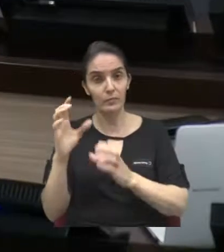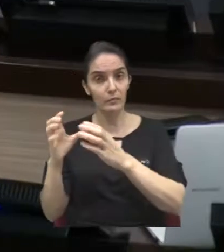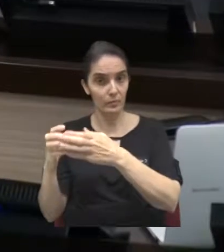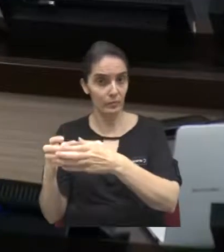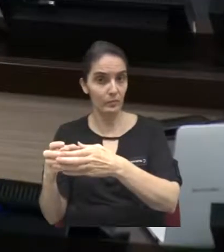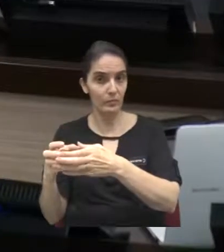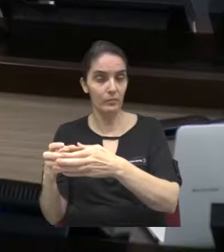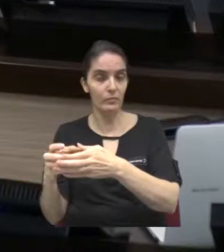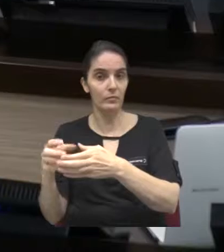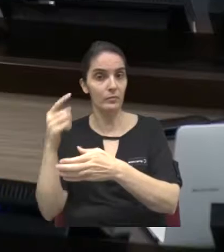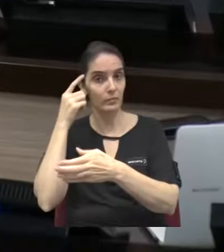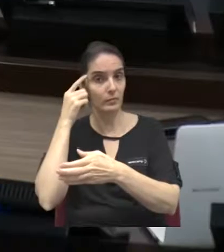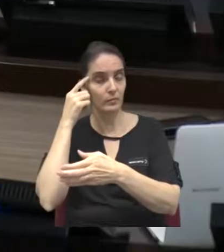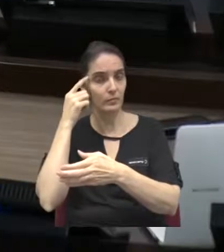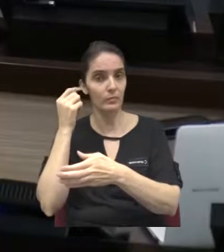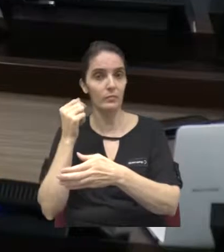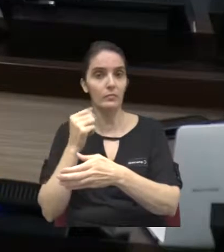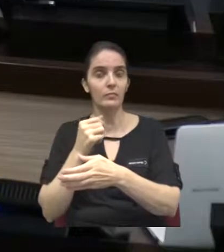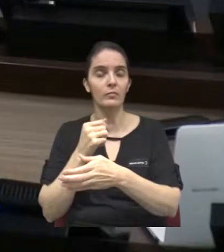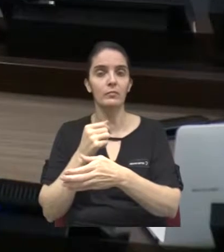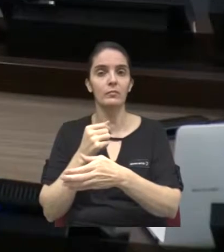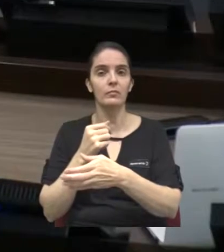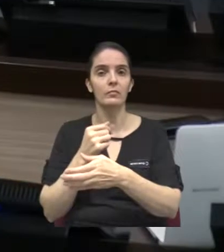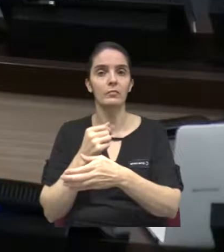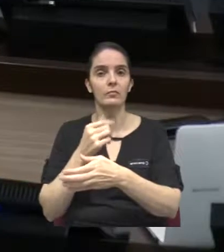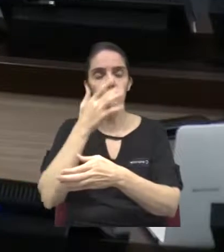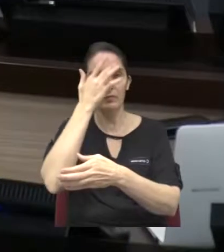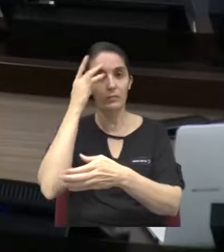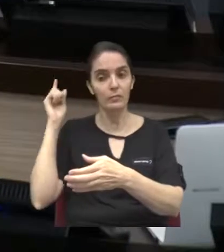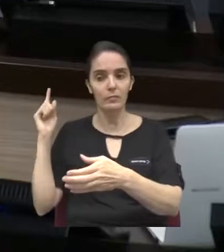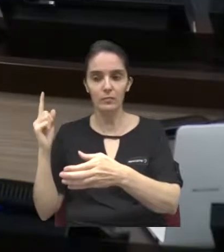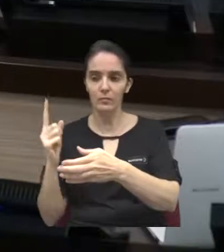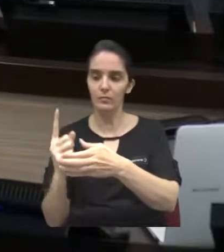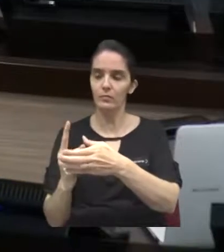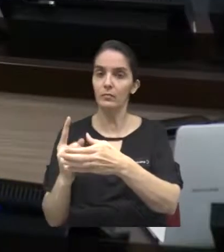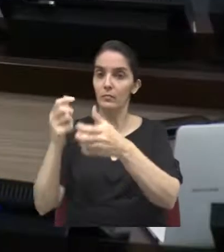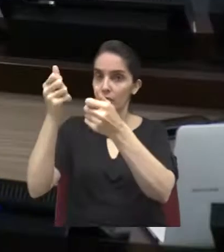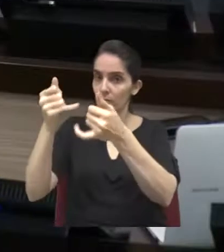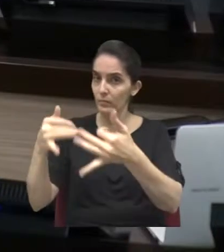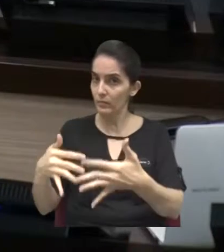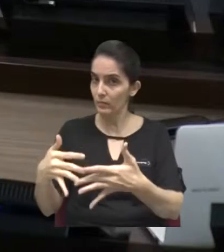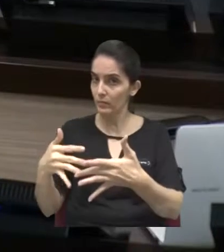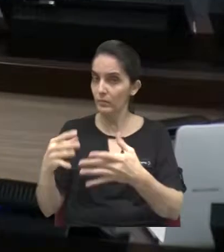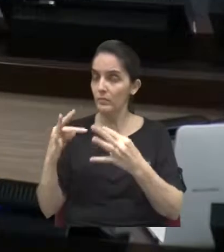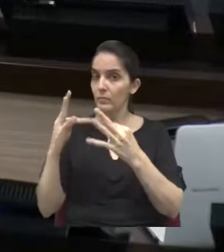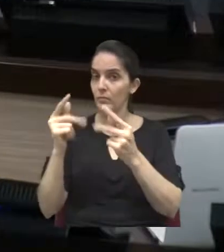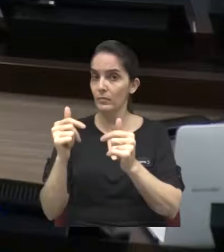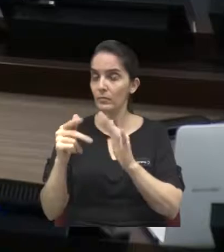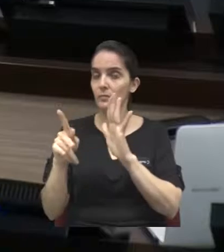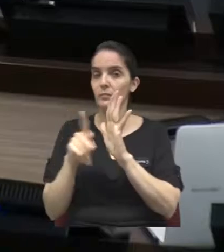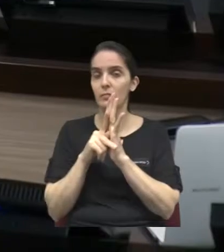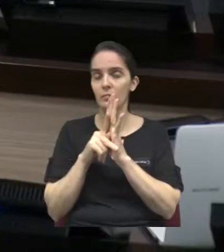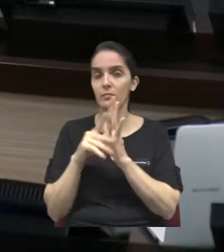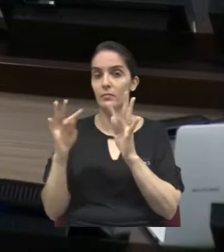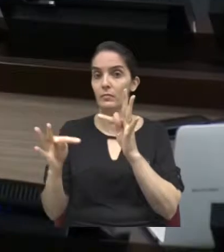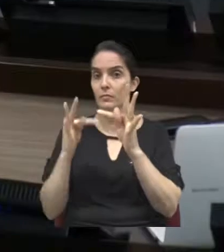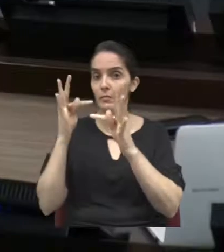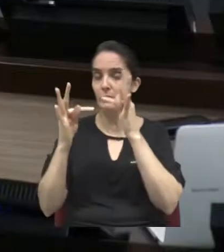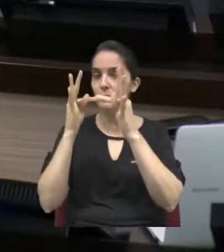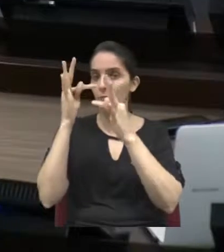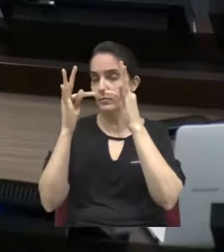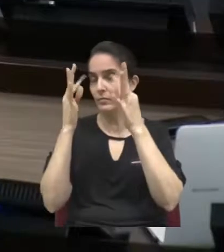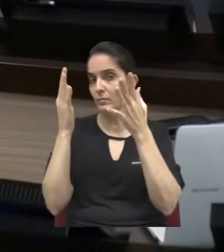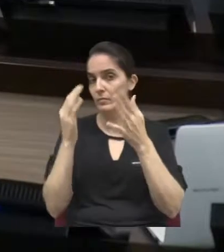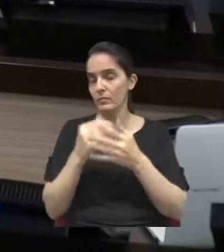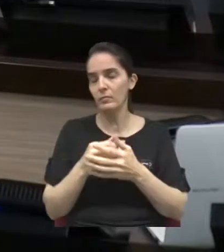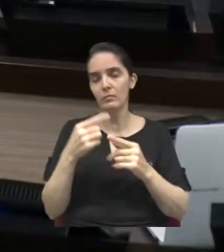aqui a esta casa e explicar coisas de ordem extremamente técnica que até o presente